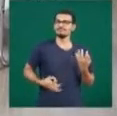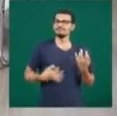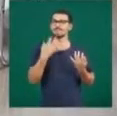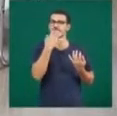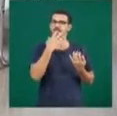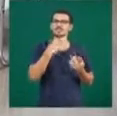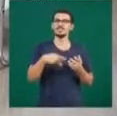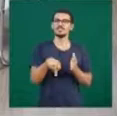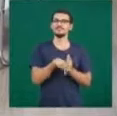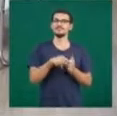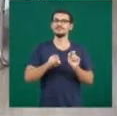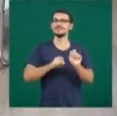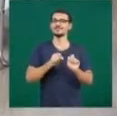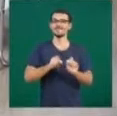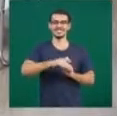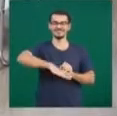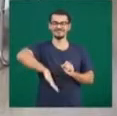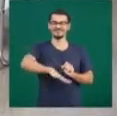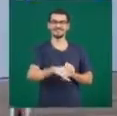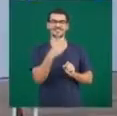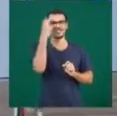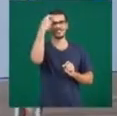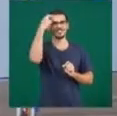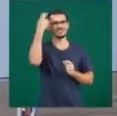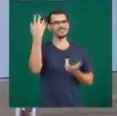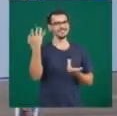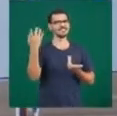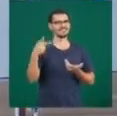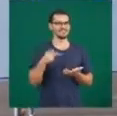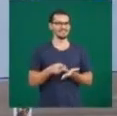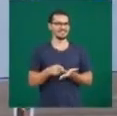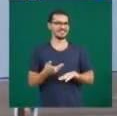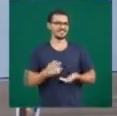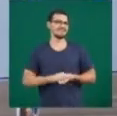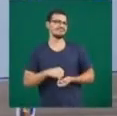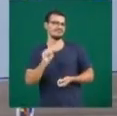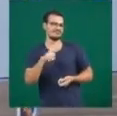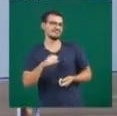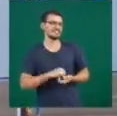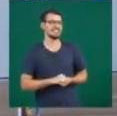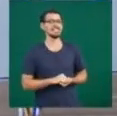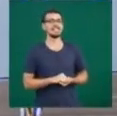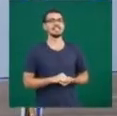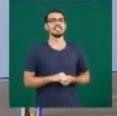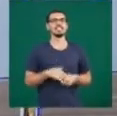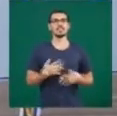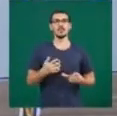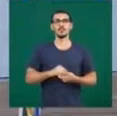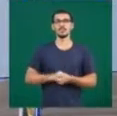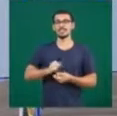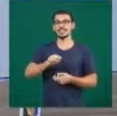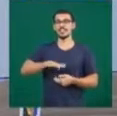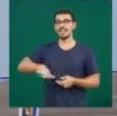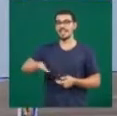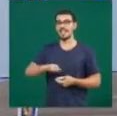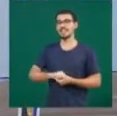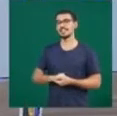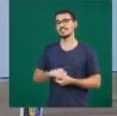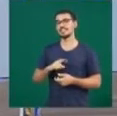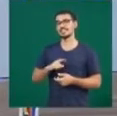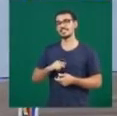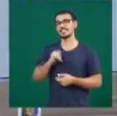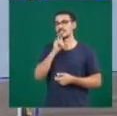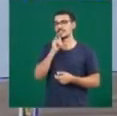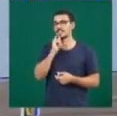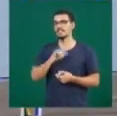característica, valorizando a nossa cultura regional, não é mesmo? Sim, sim. E essa região nossa, é riquíssima de tanto